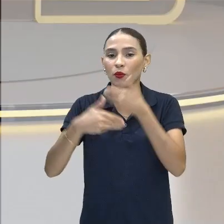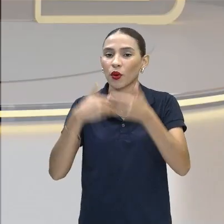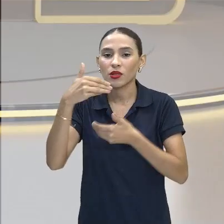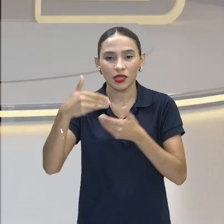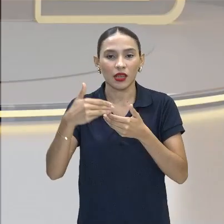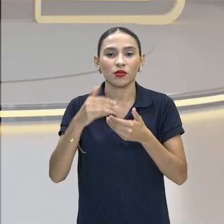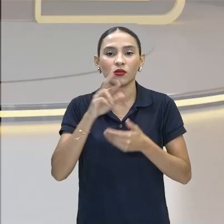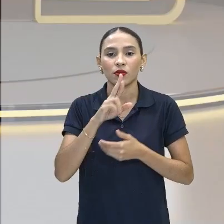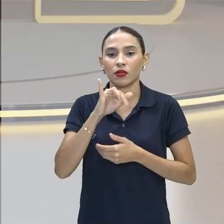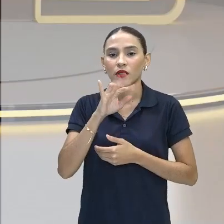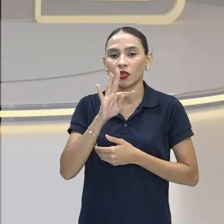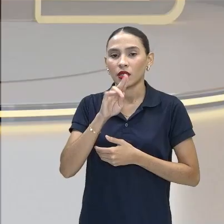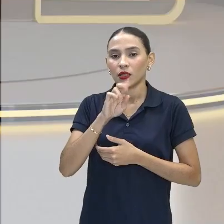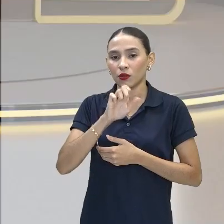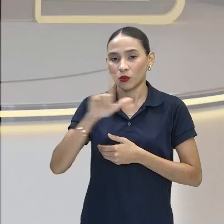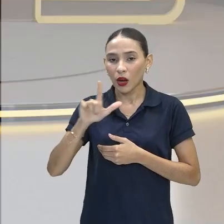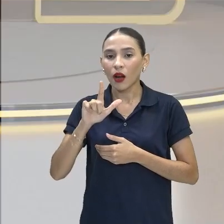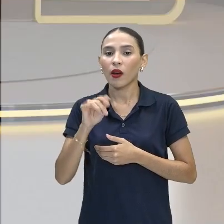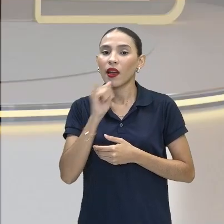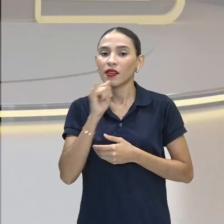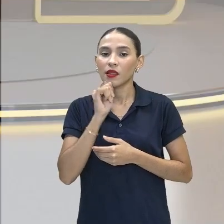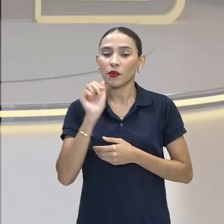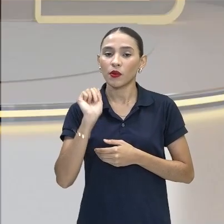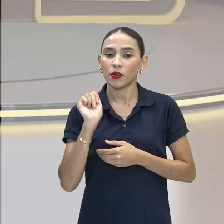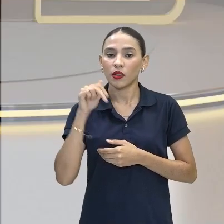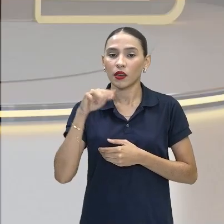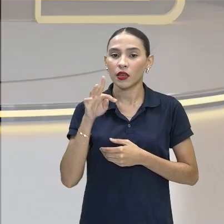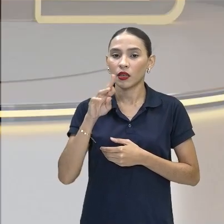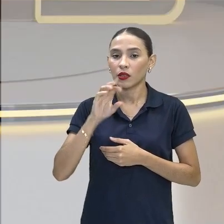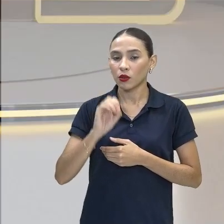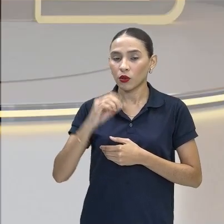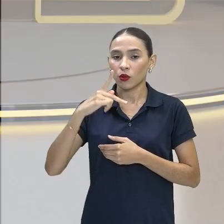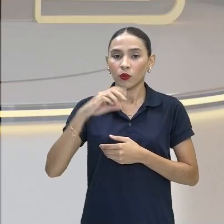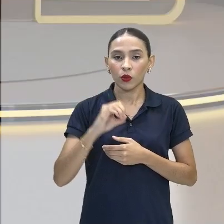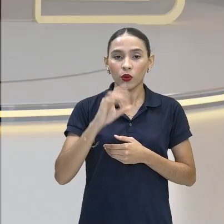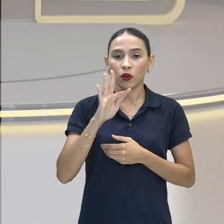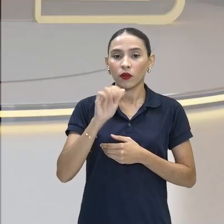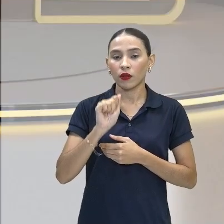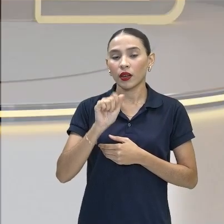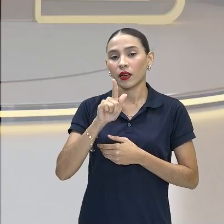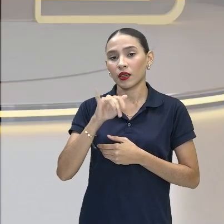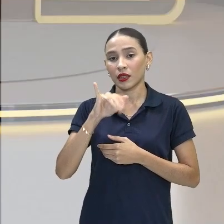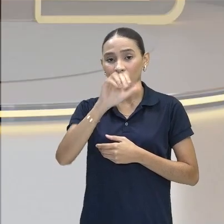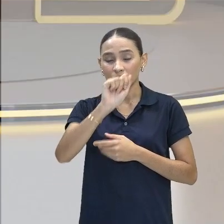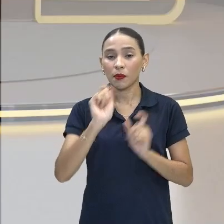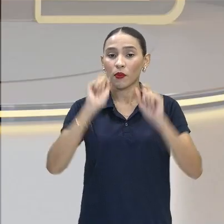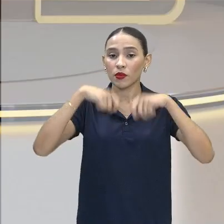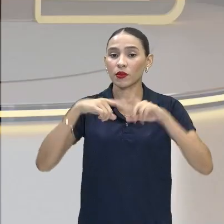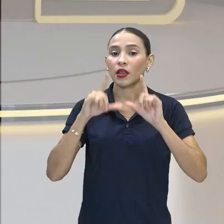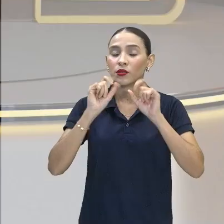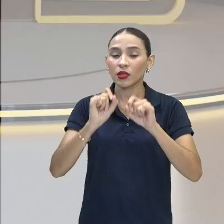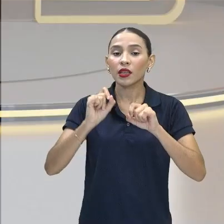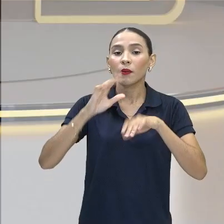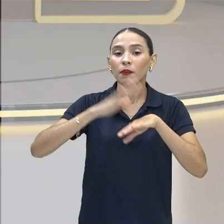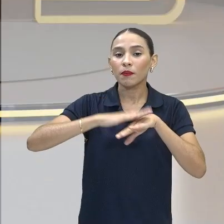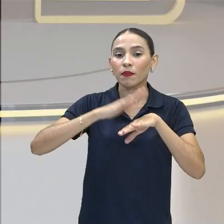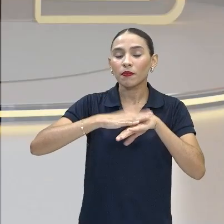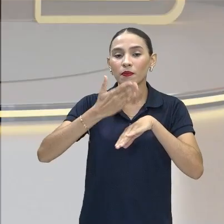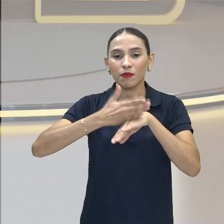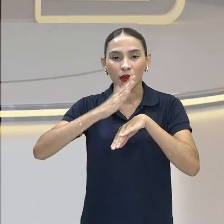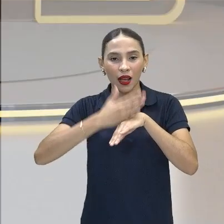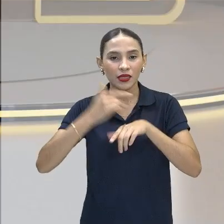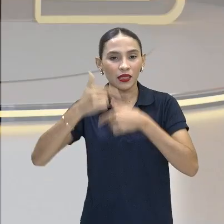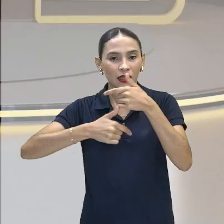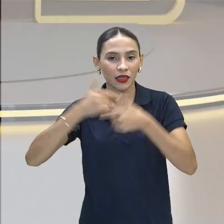ritual por trás dessa questão da antropofagia. Exato. Era ter a possibilidade de absorver aquilo que